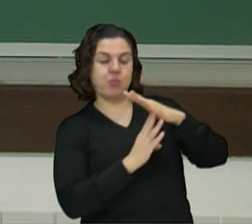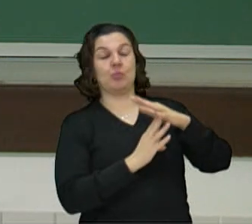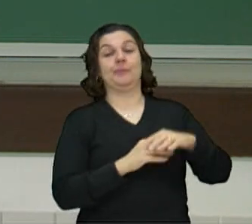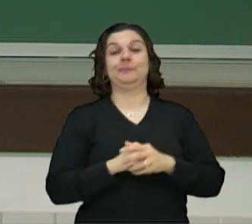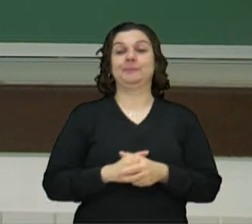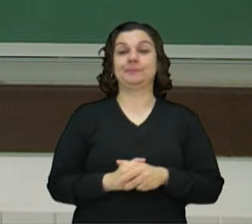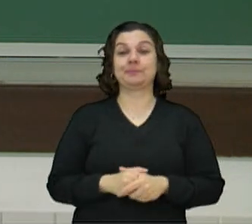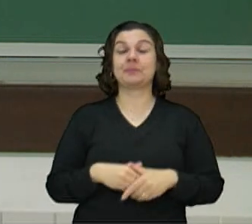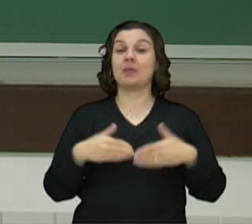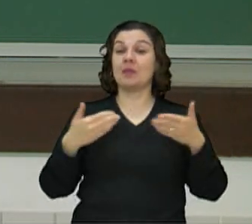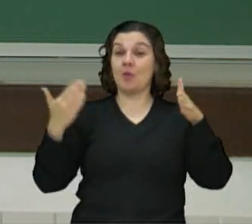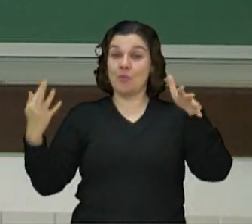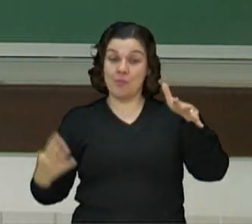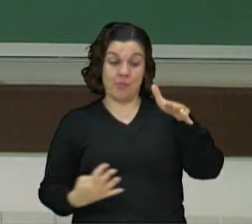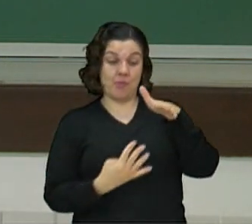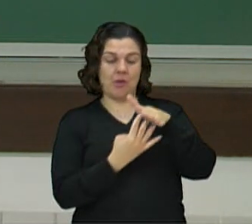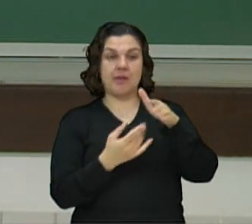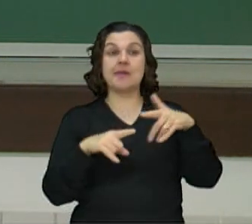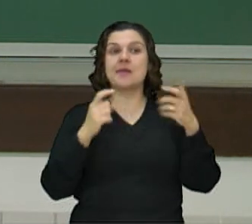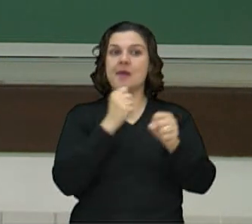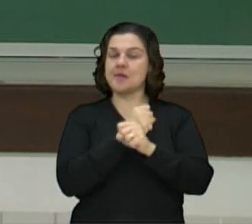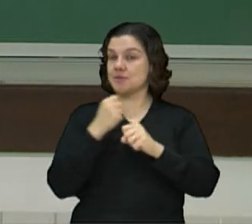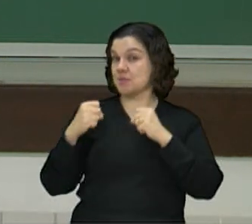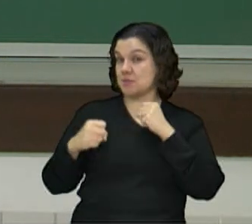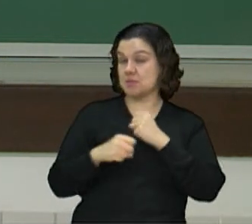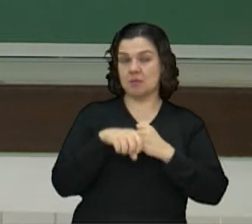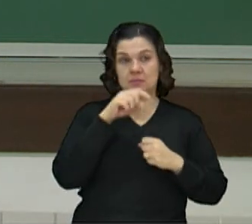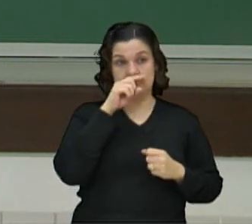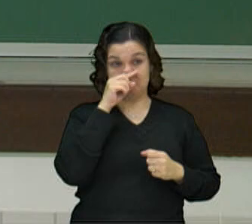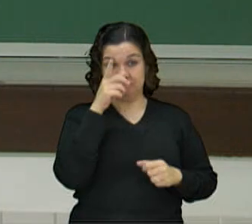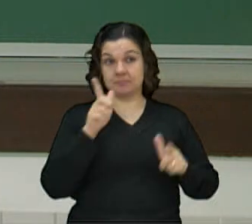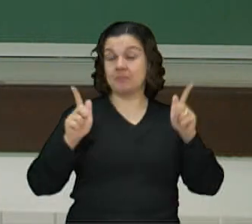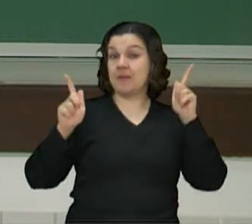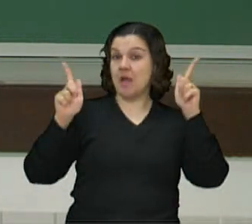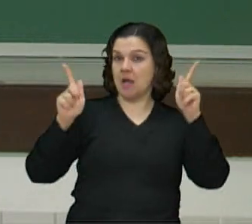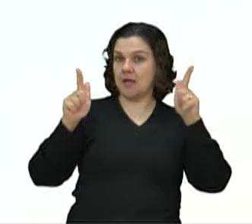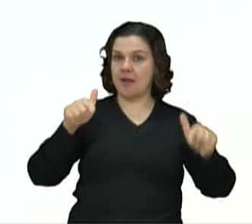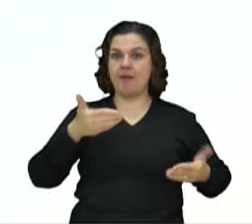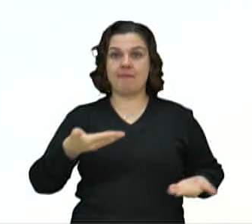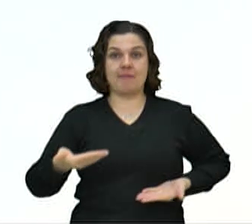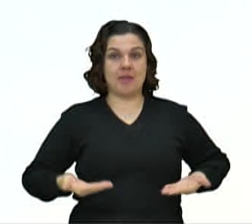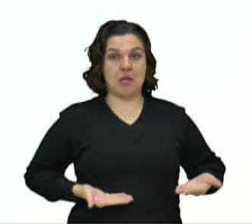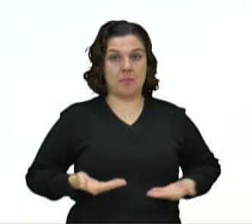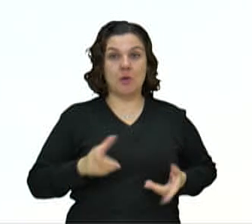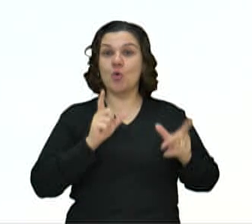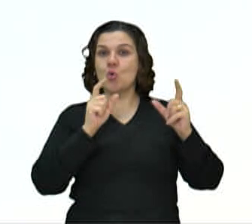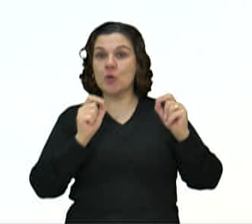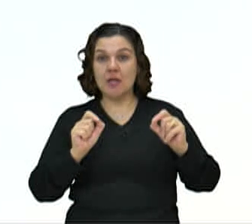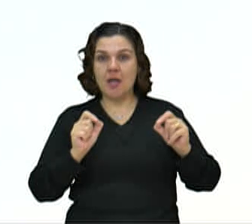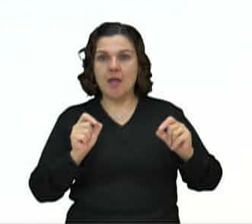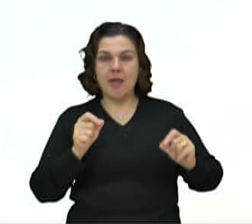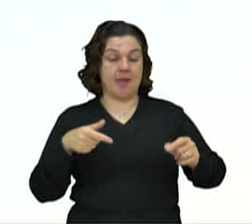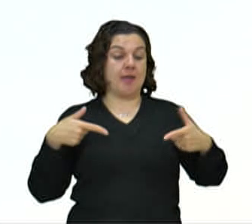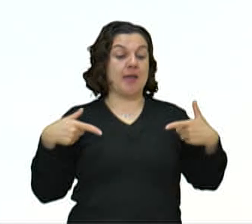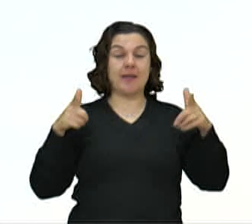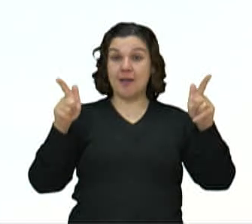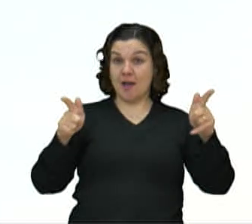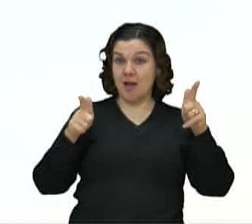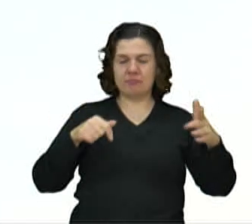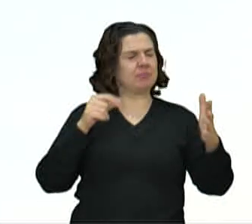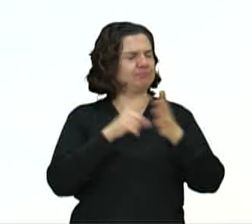de imigrantes. E a situação social? Greves operárias eram reprimidas com muita